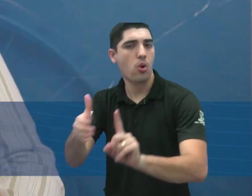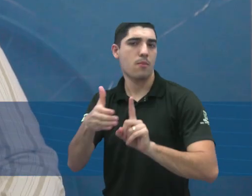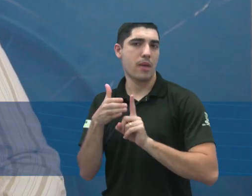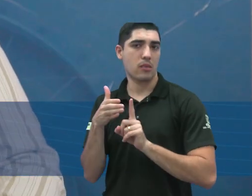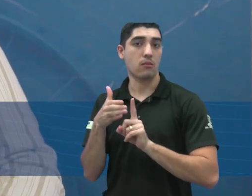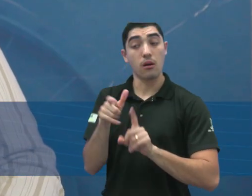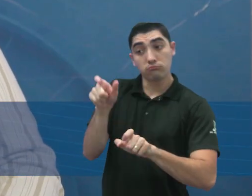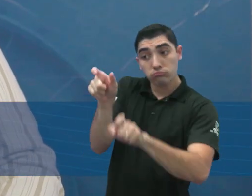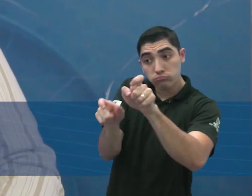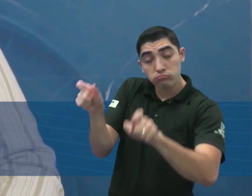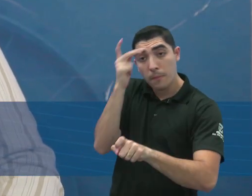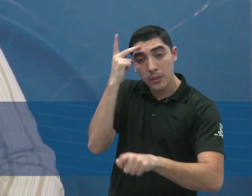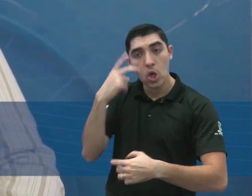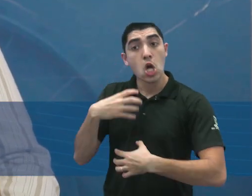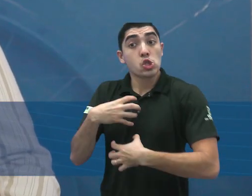se sintam